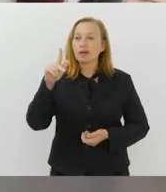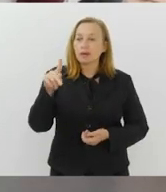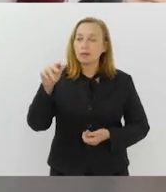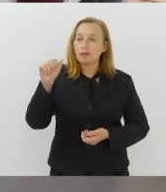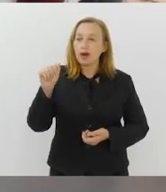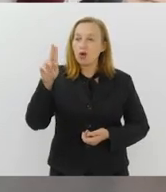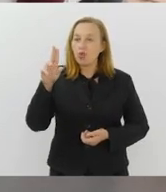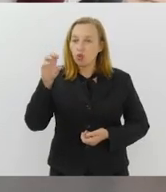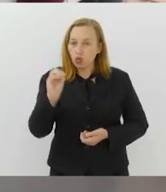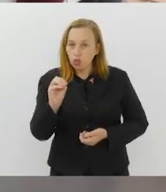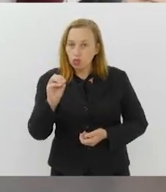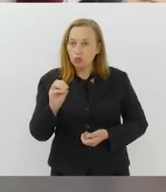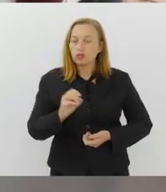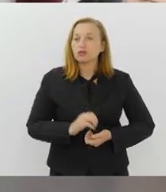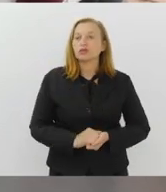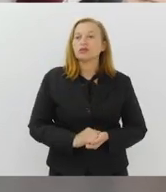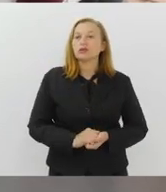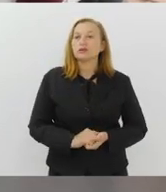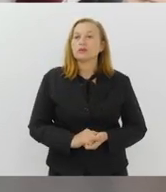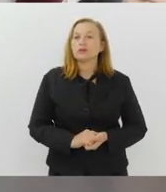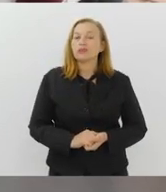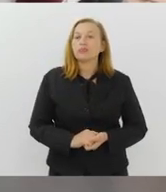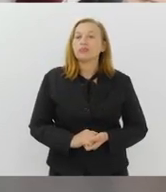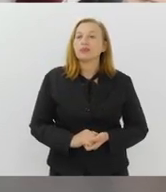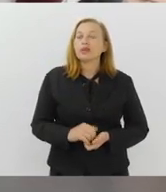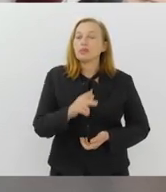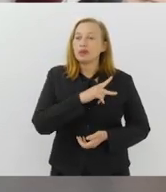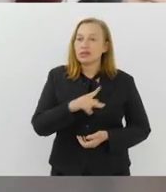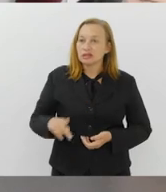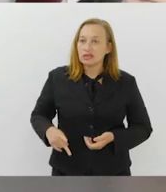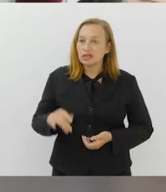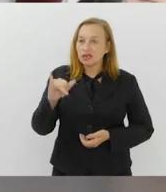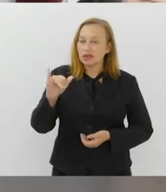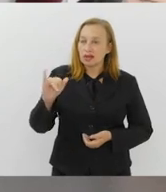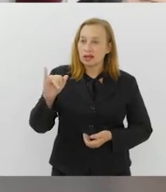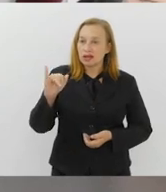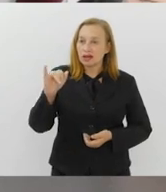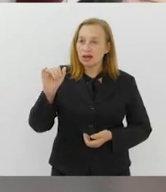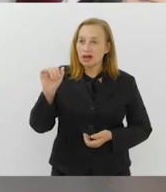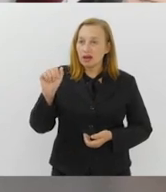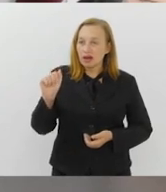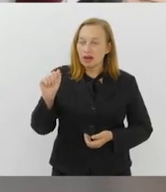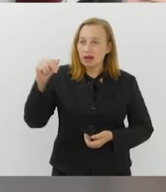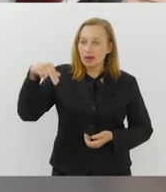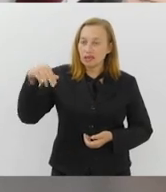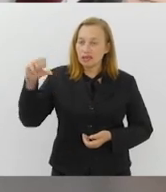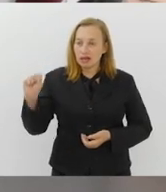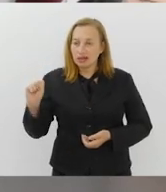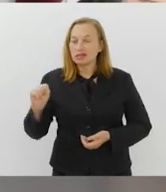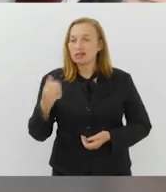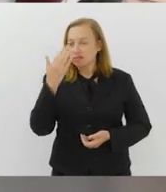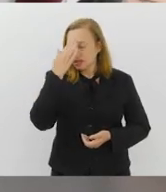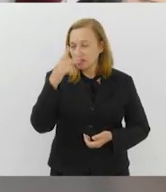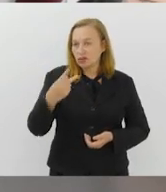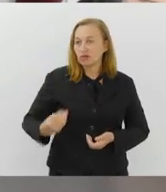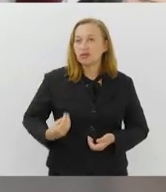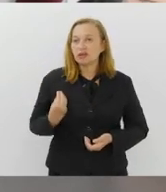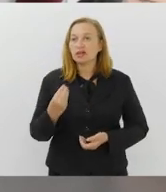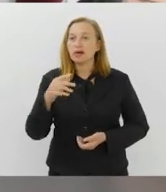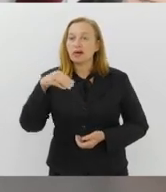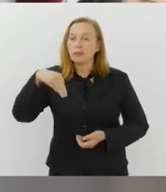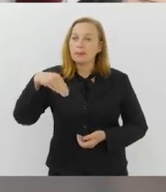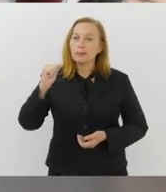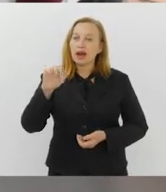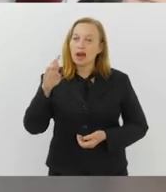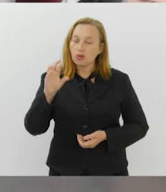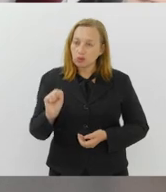Roberto, que é o presidente da ANS, está aqui com a gente. Muito obrigado, Paulo, pela presença. Marcos Paulo